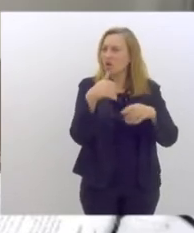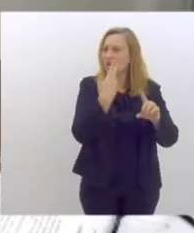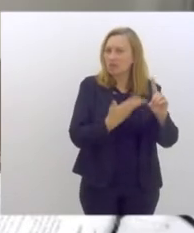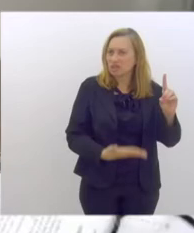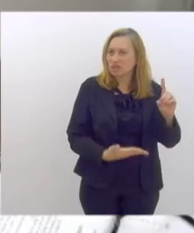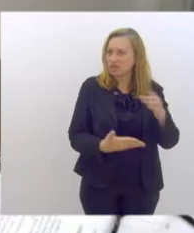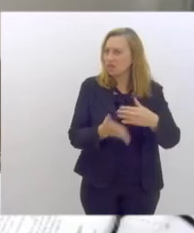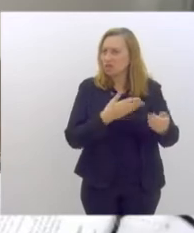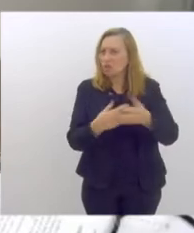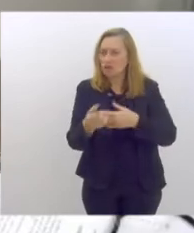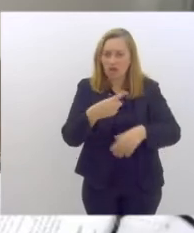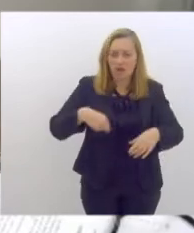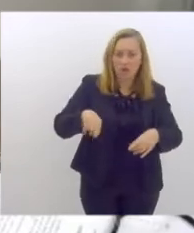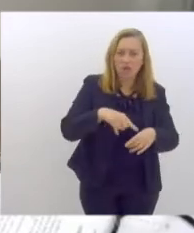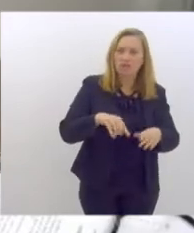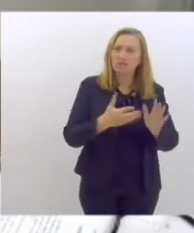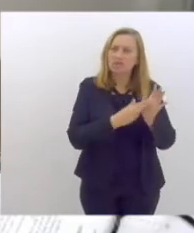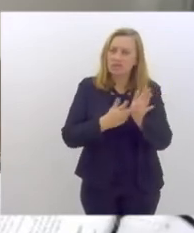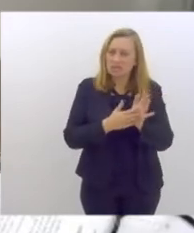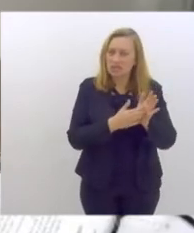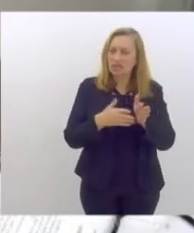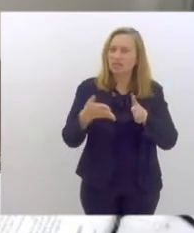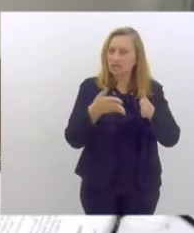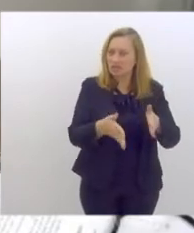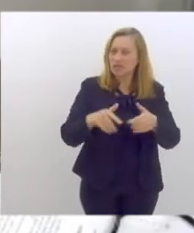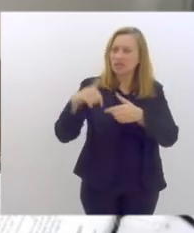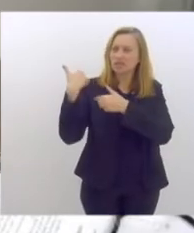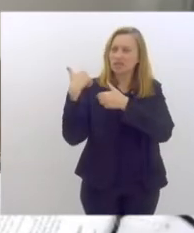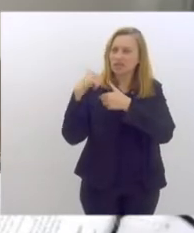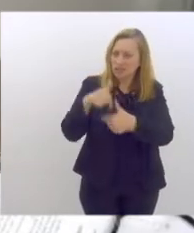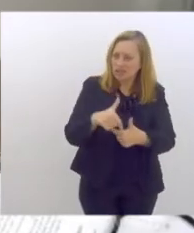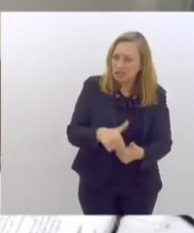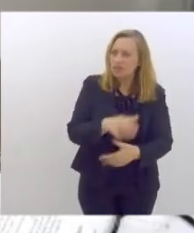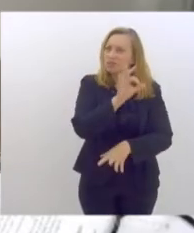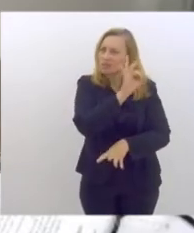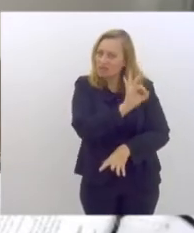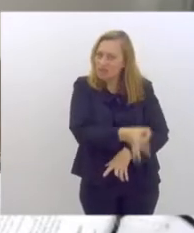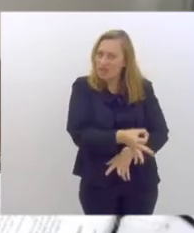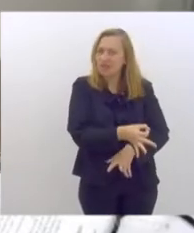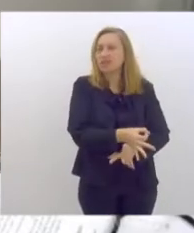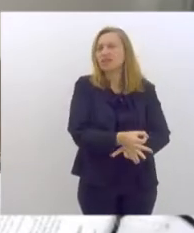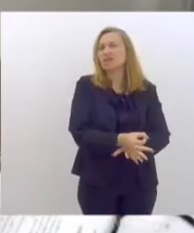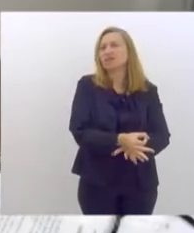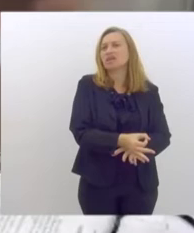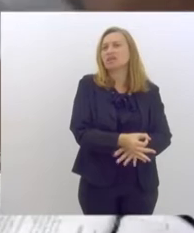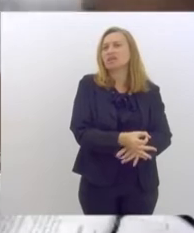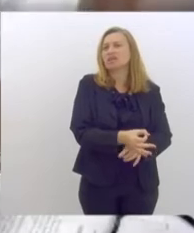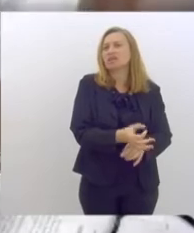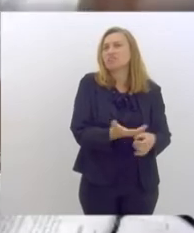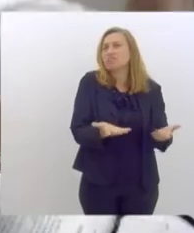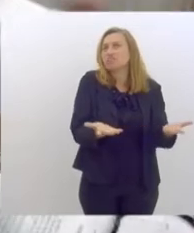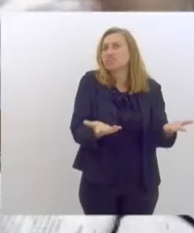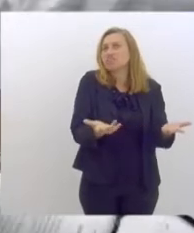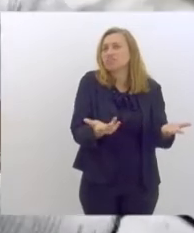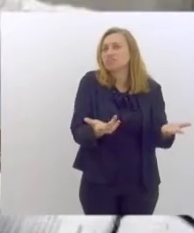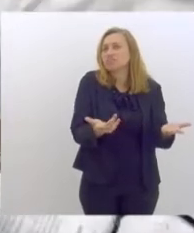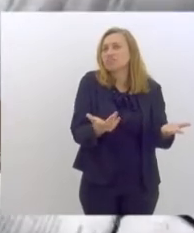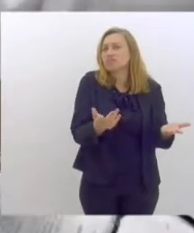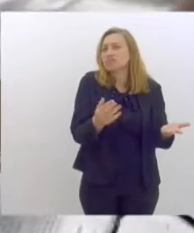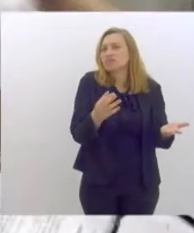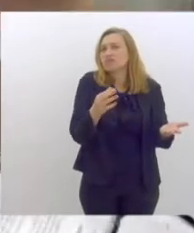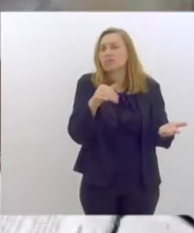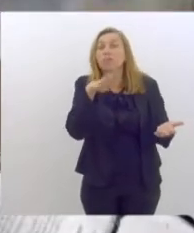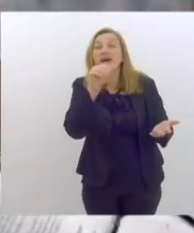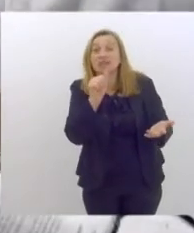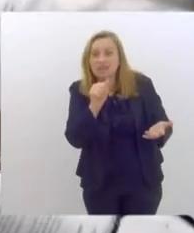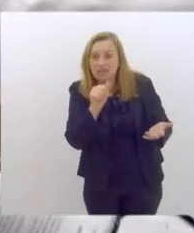a qualquer roda de samba específico tem uma tradição específica que tenha fim de galos é